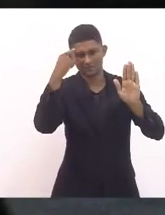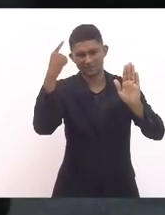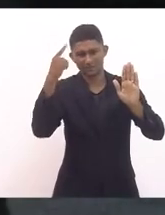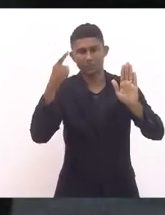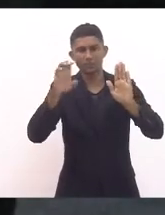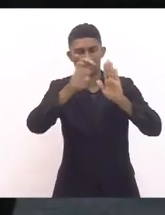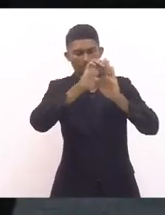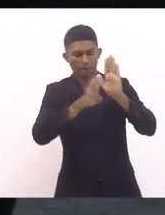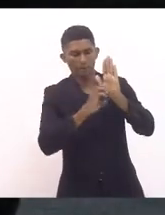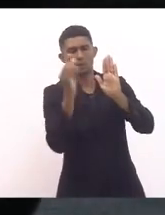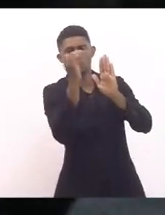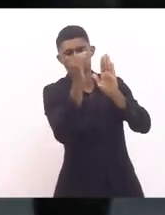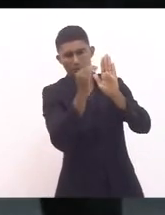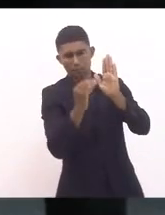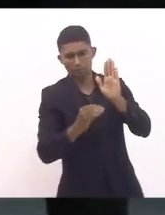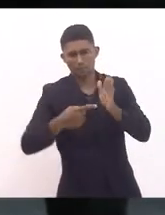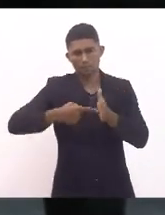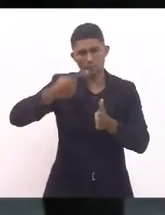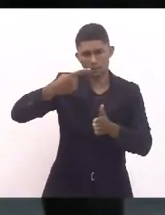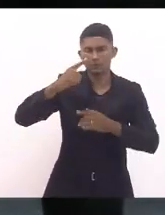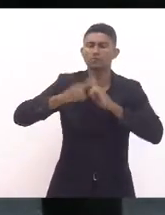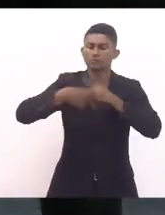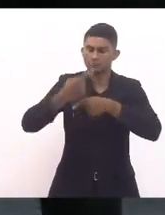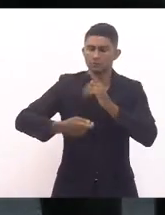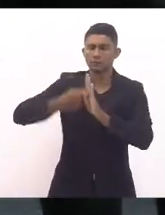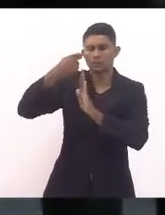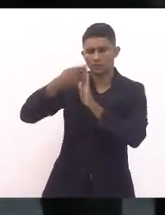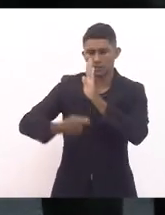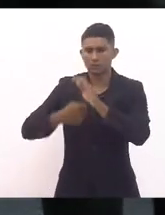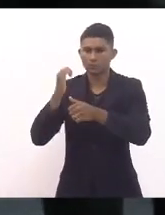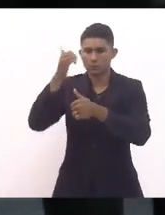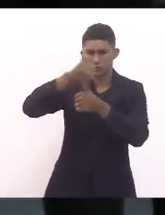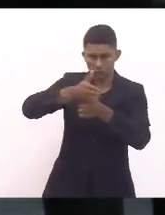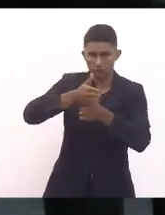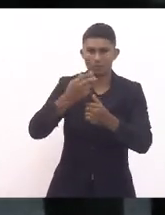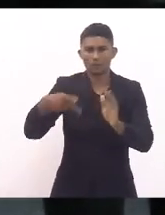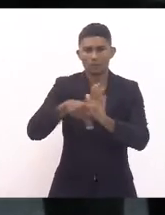primeira, teve o substitutivo da CCJ.